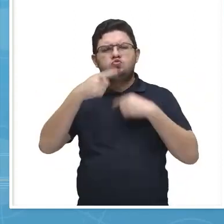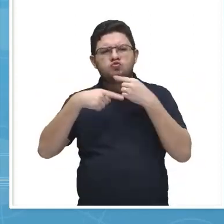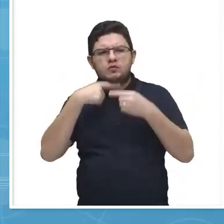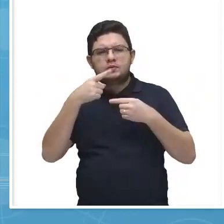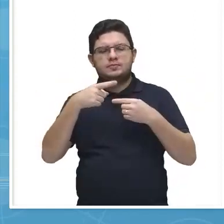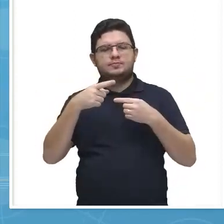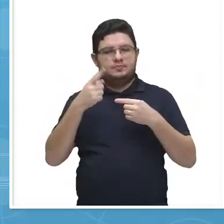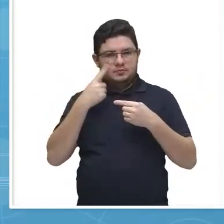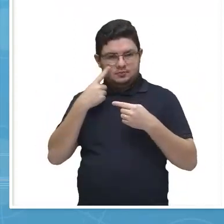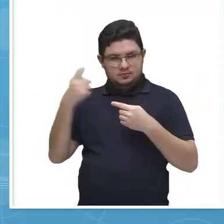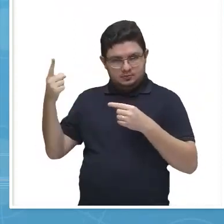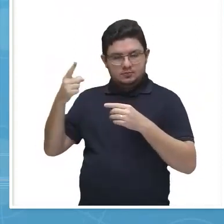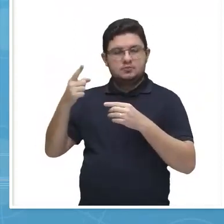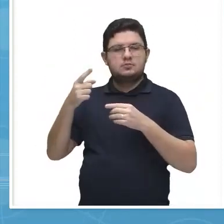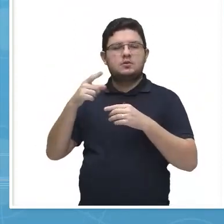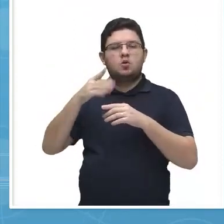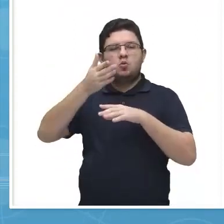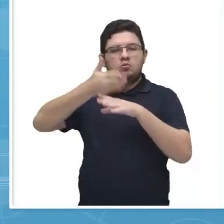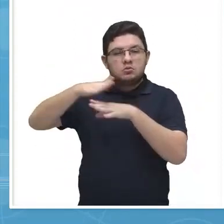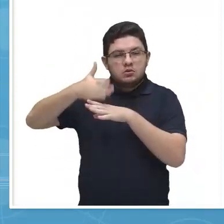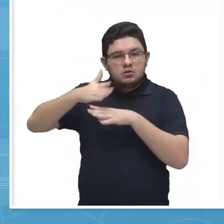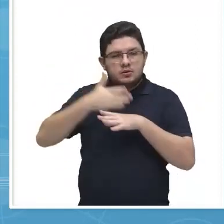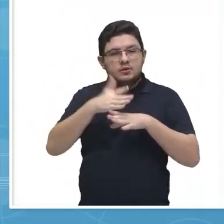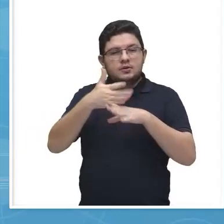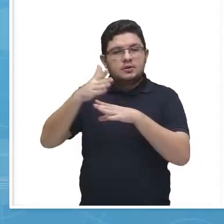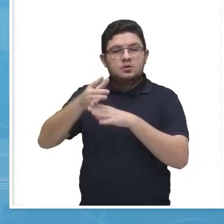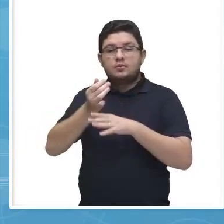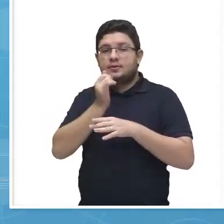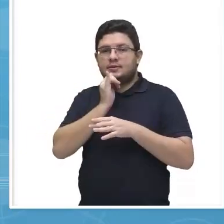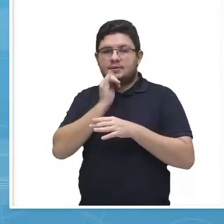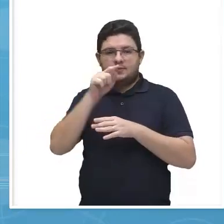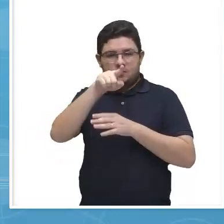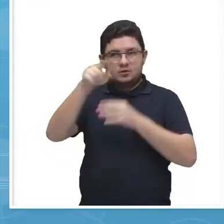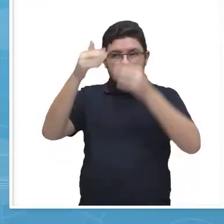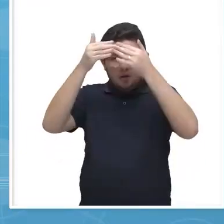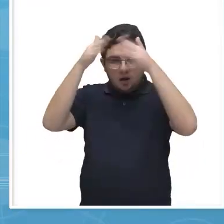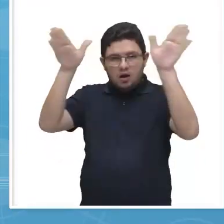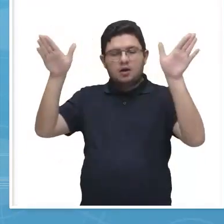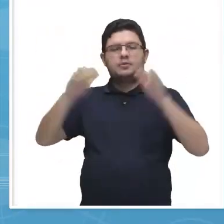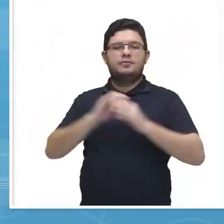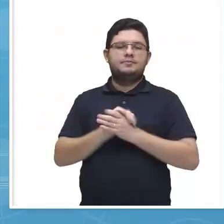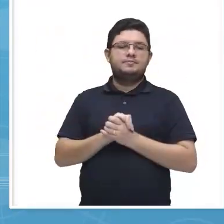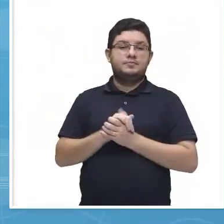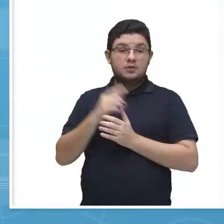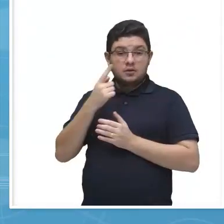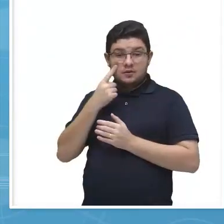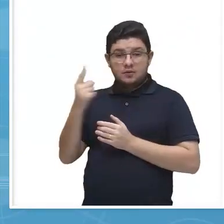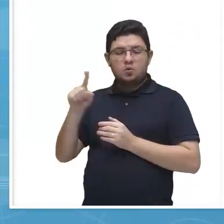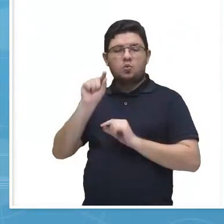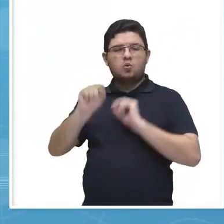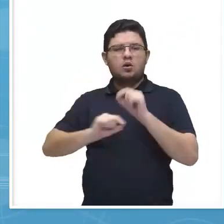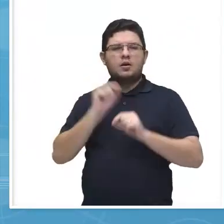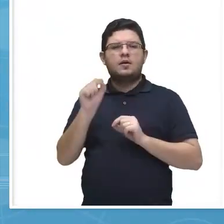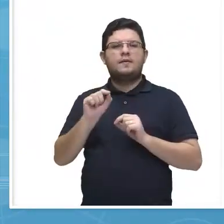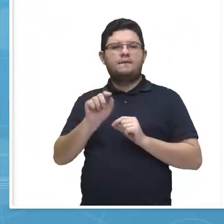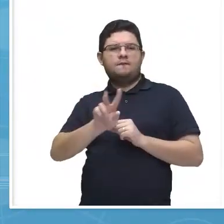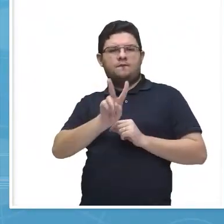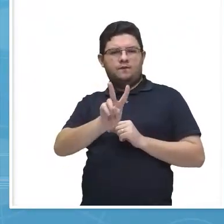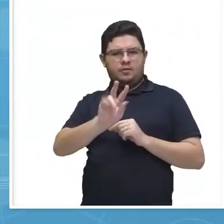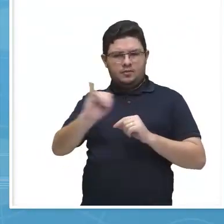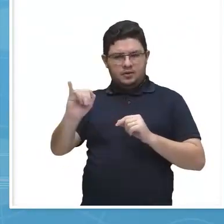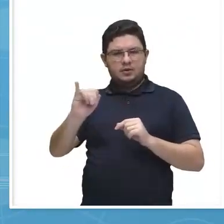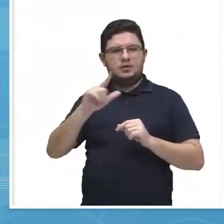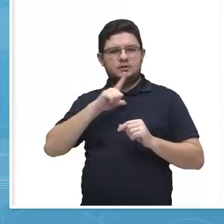já aqui no exercício, né, nesses exemplos, retirar. Então, lembrando, verbo de predicação completa são verbos